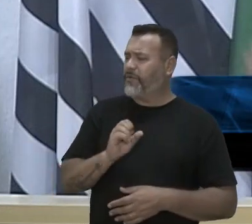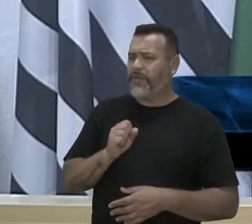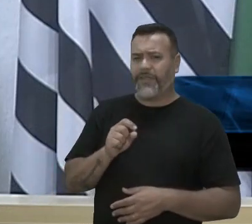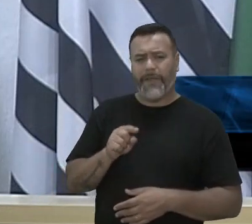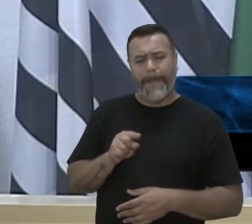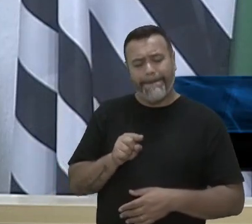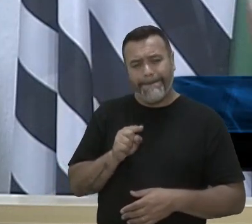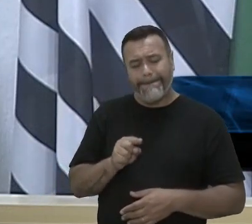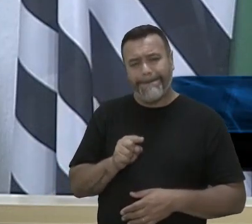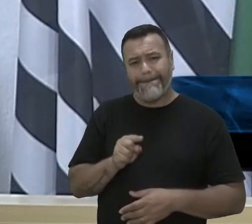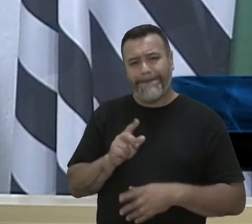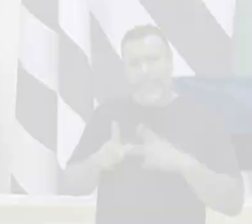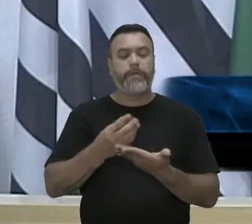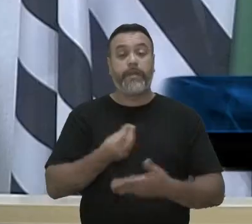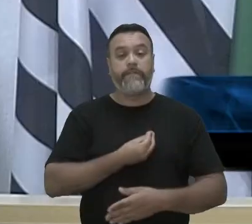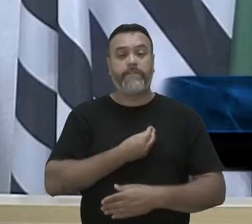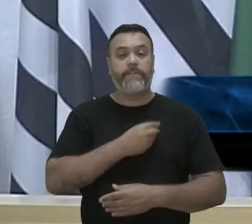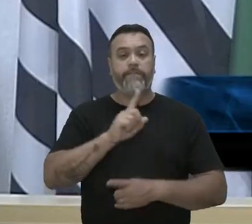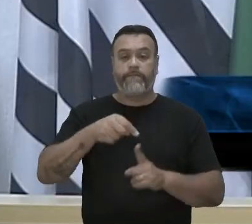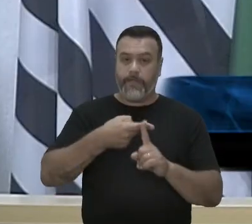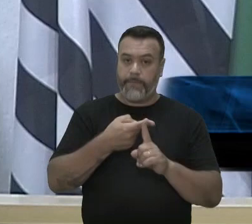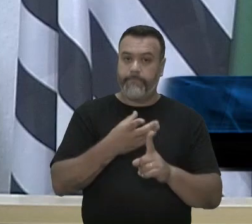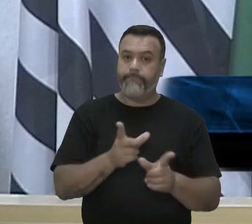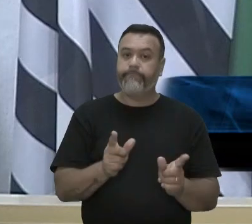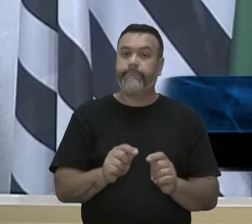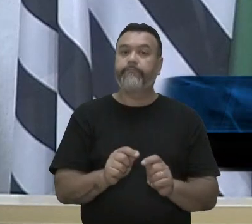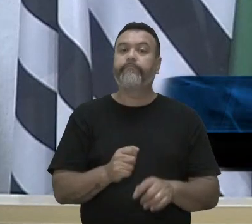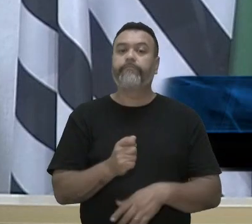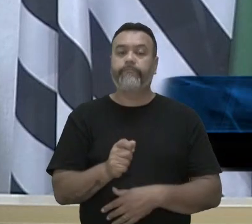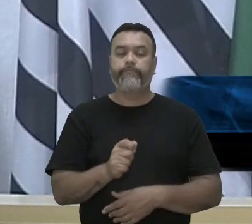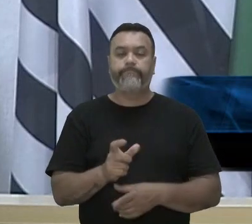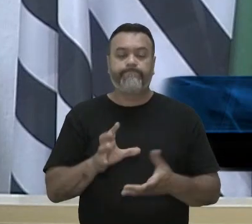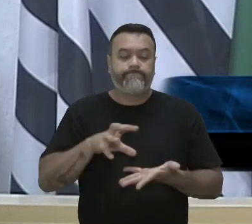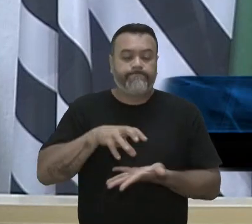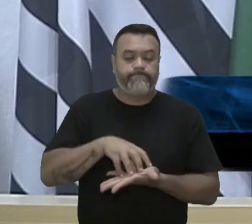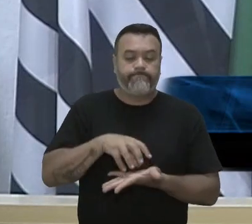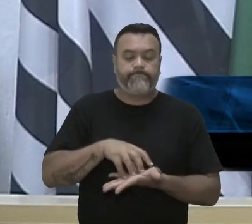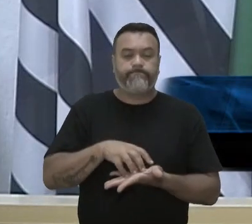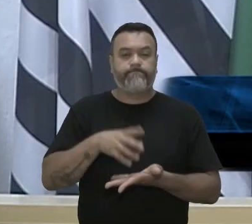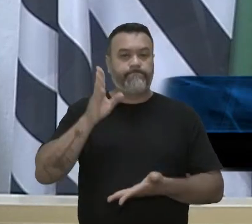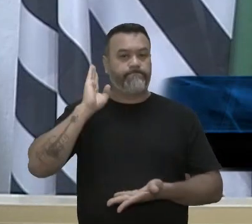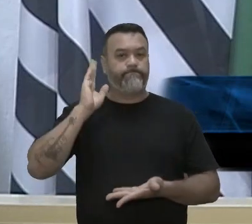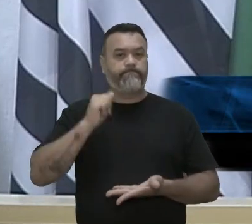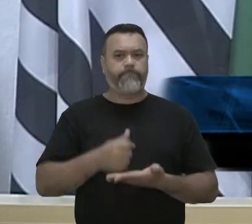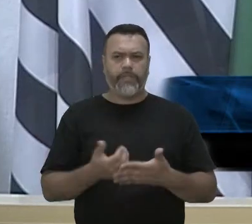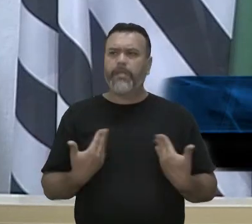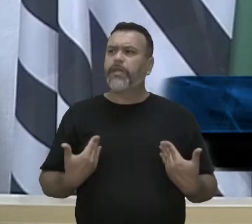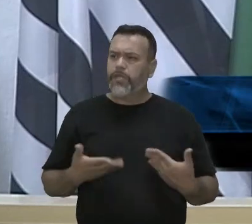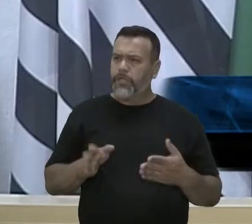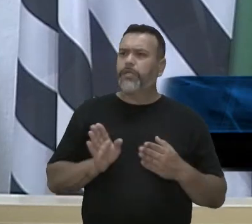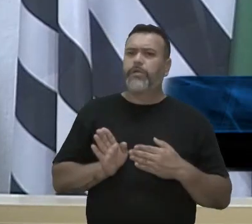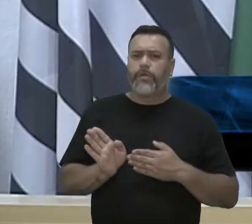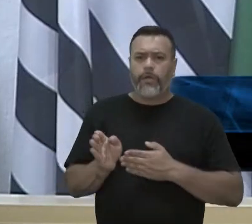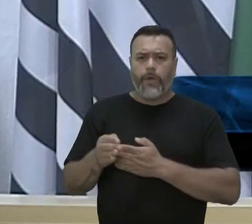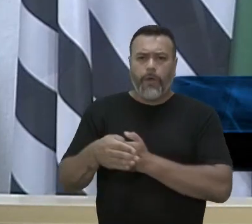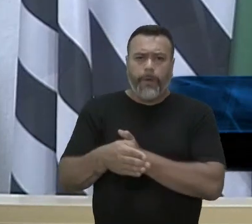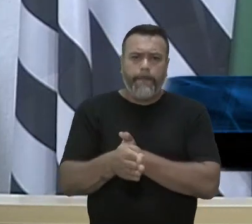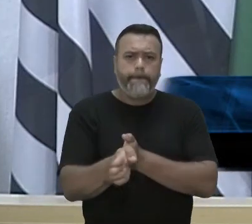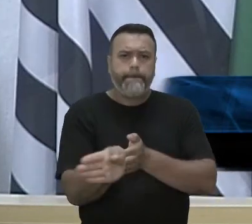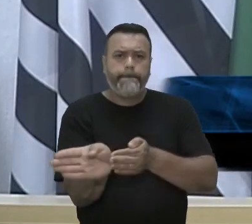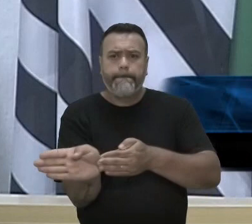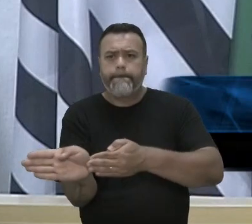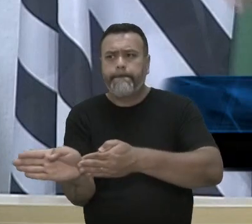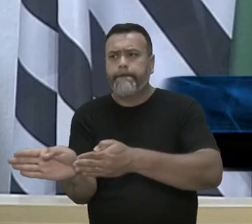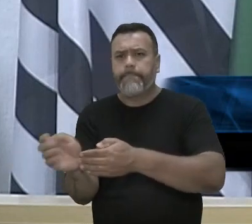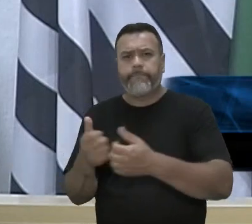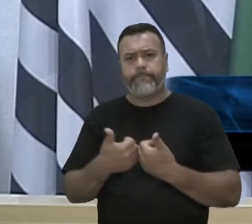por que que não tem olho elétrico o centro da cidade de Taubaté cabe o olho do elétrico para fazer o raio porque